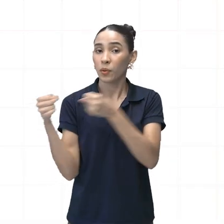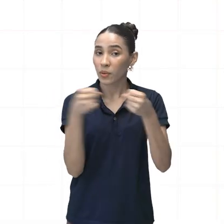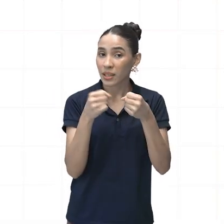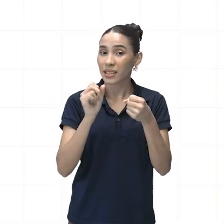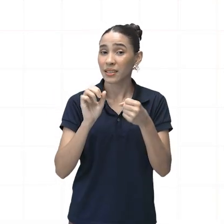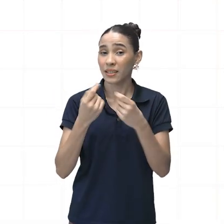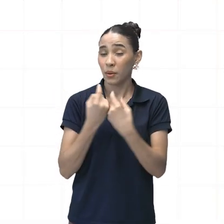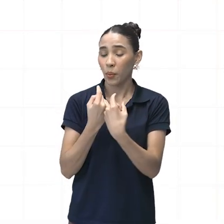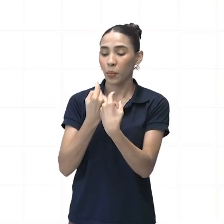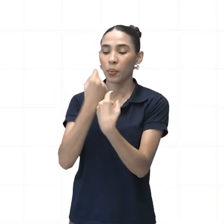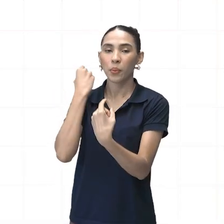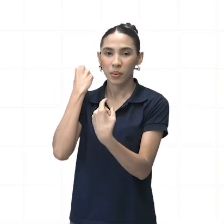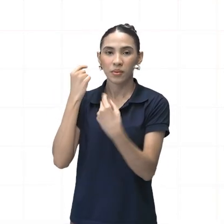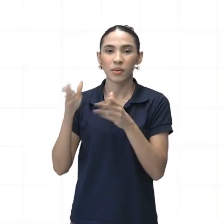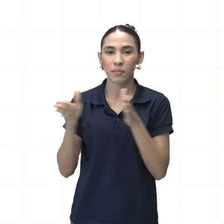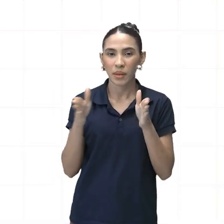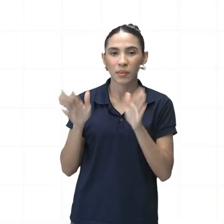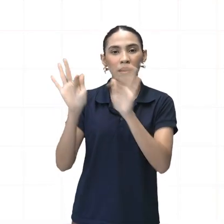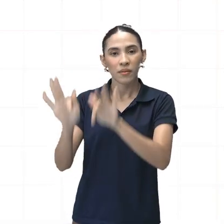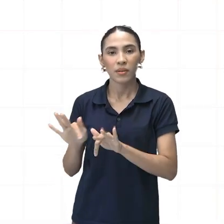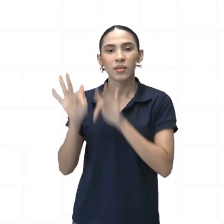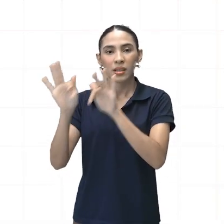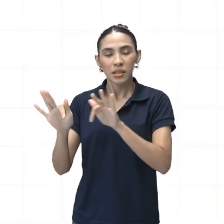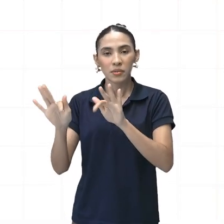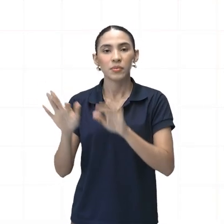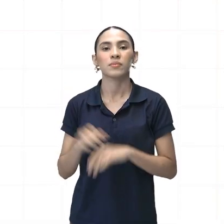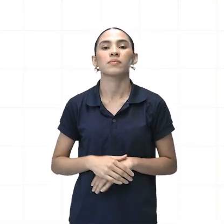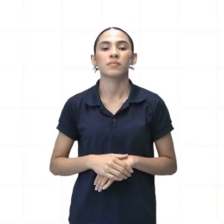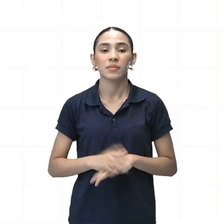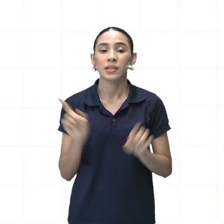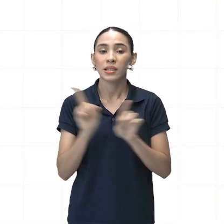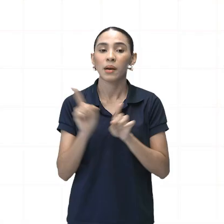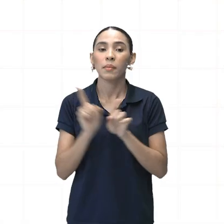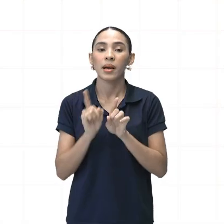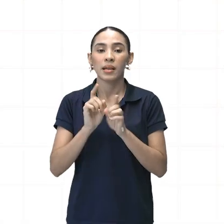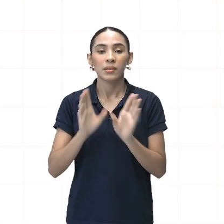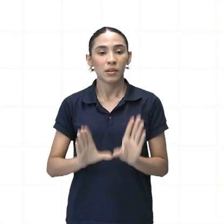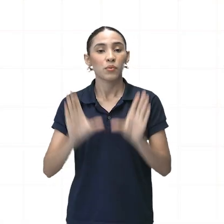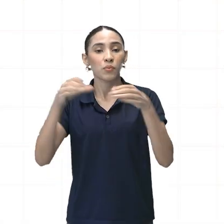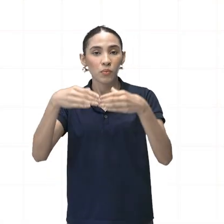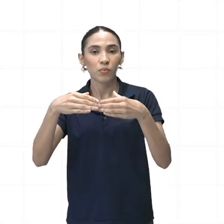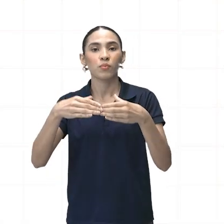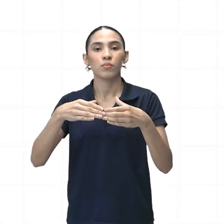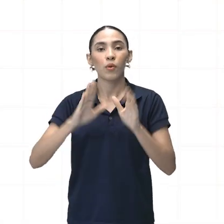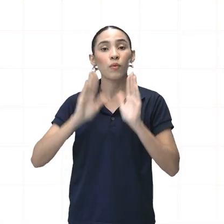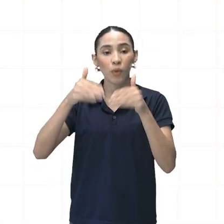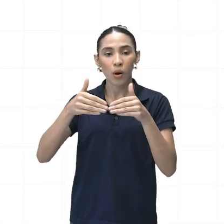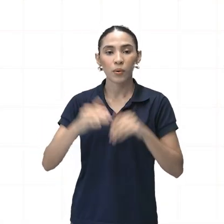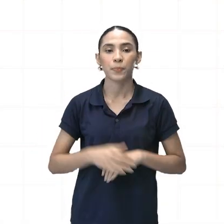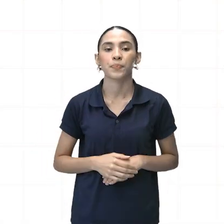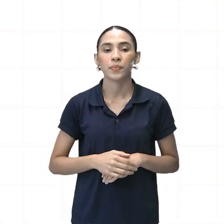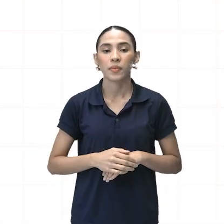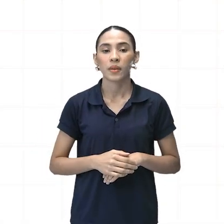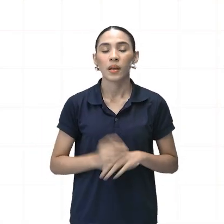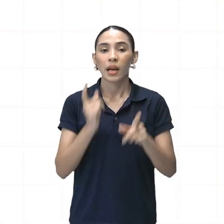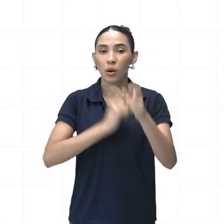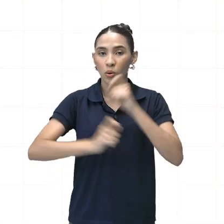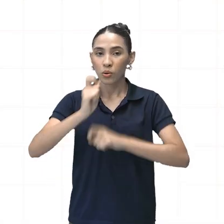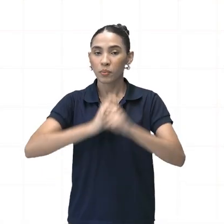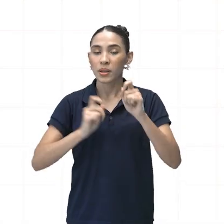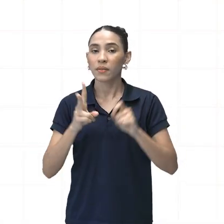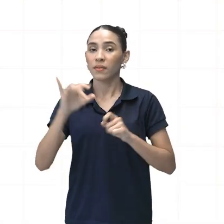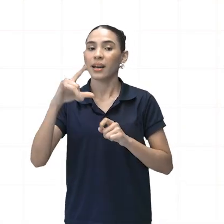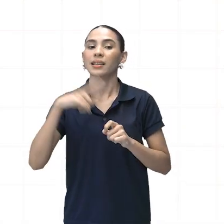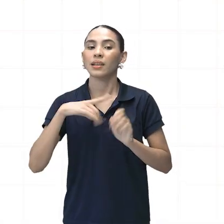já vem desde lá da época do feudalismo, né, que acaba sendo descentralizado. Essa economia ela vai